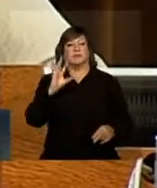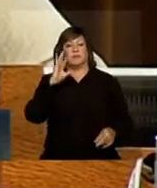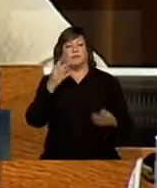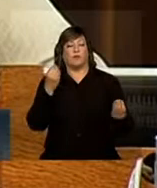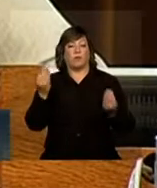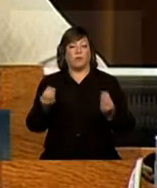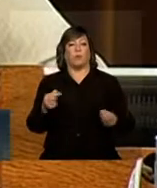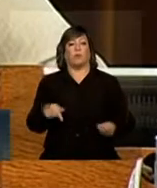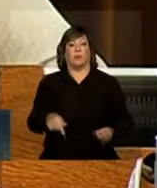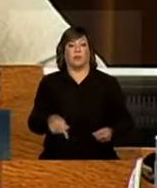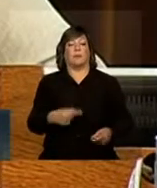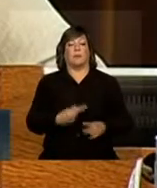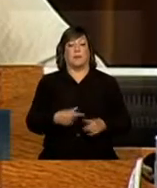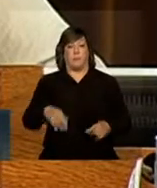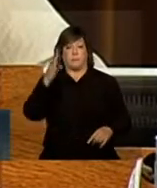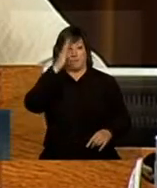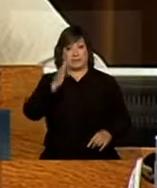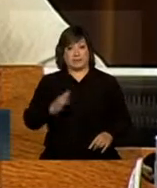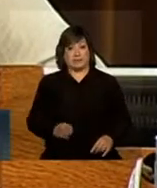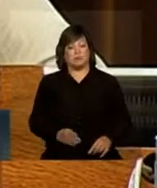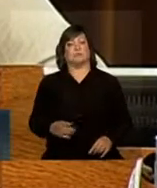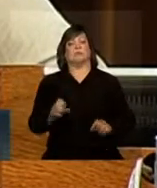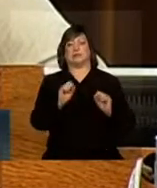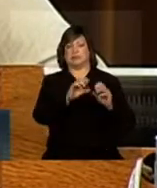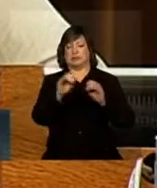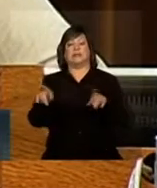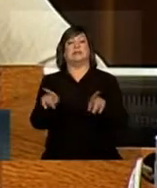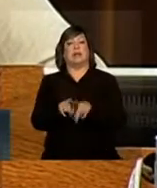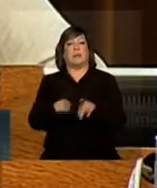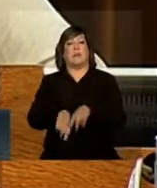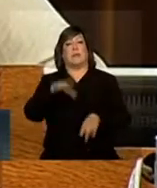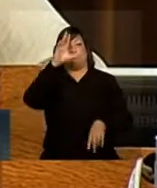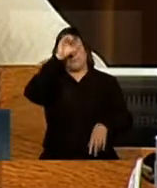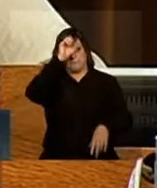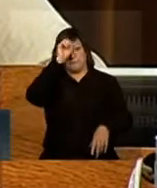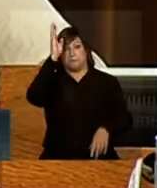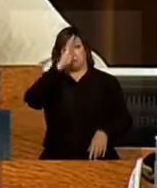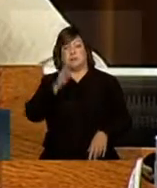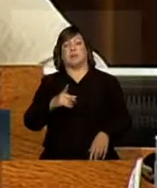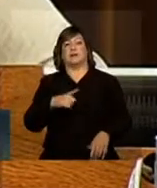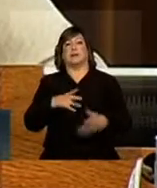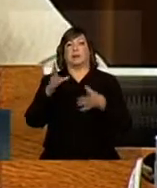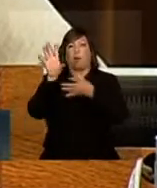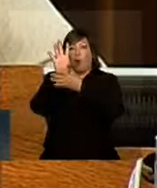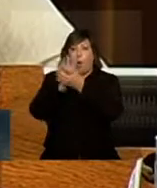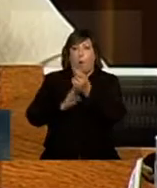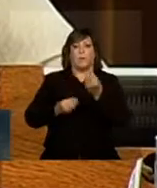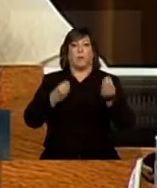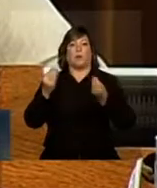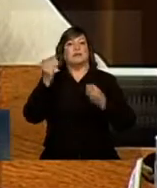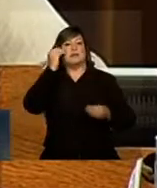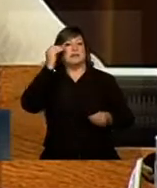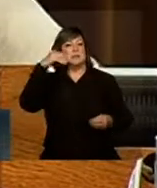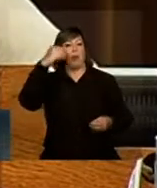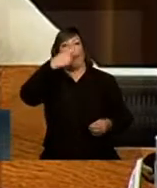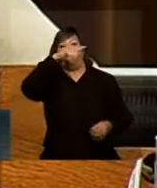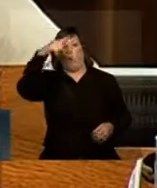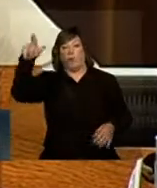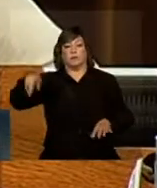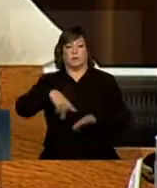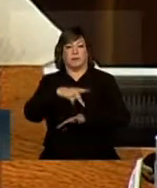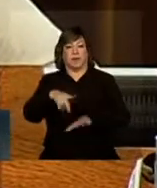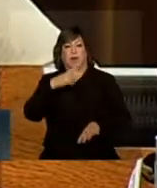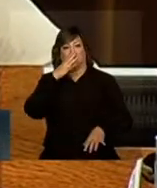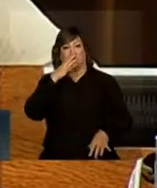que o Brasil não tem só o que ensinar, também tem que aprender com experiências interessantes